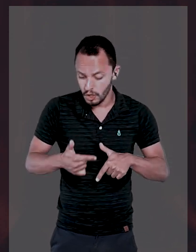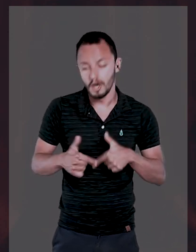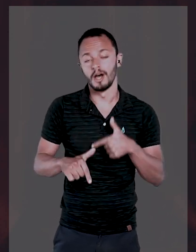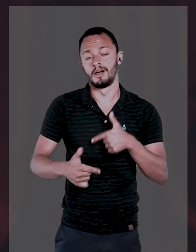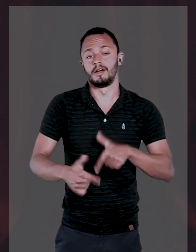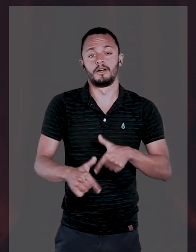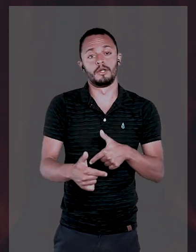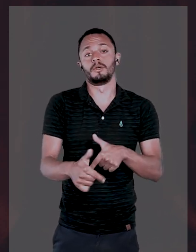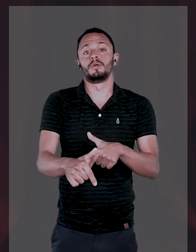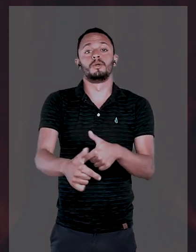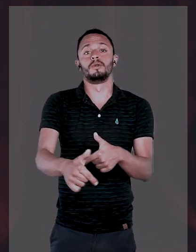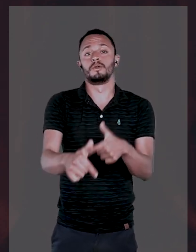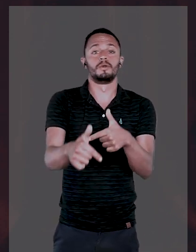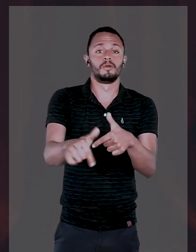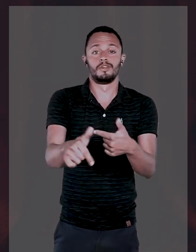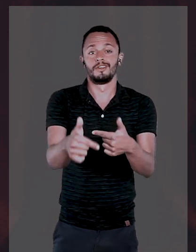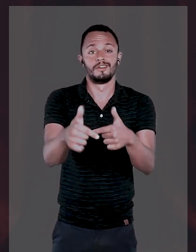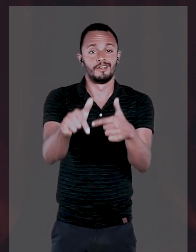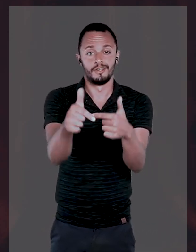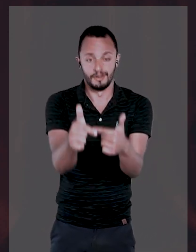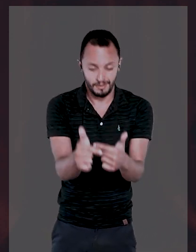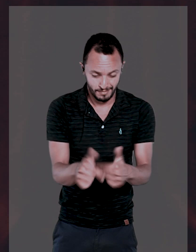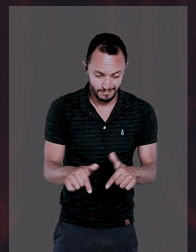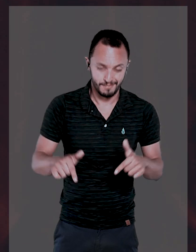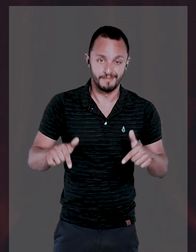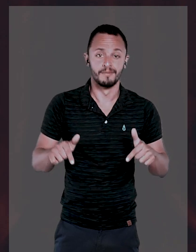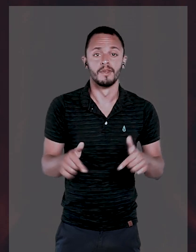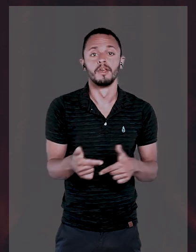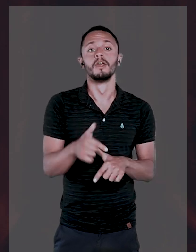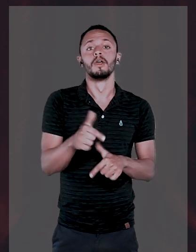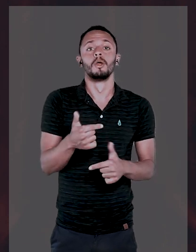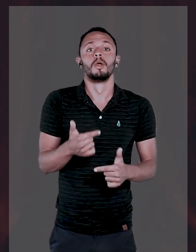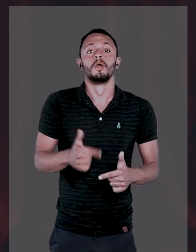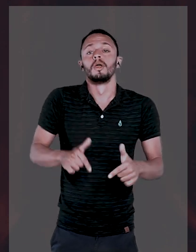ei, ei, ai, ei,